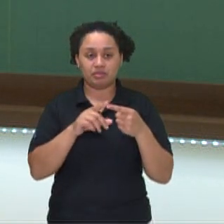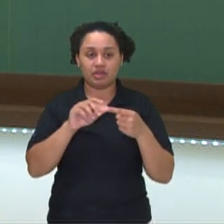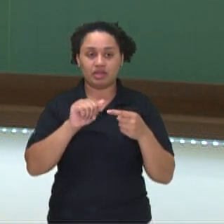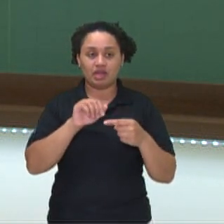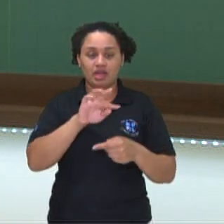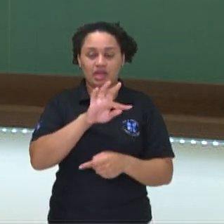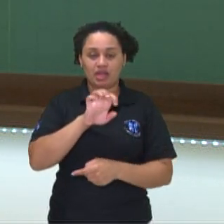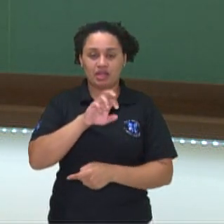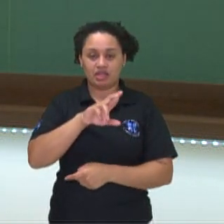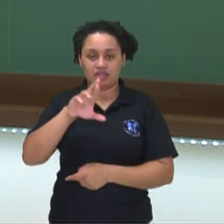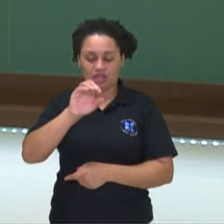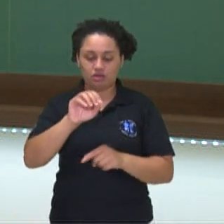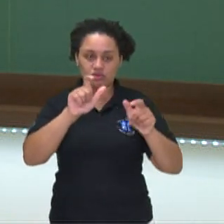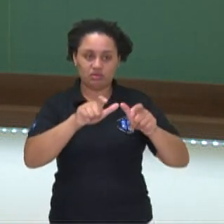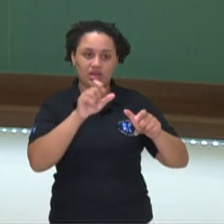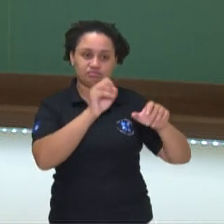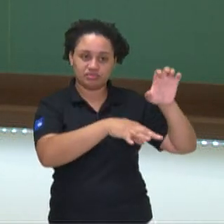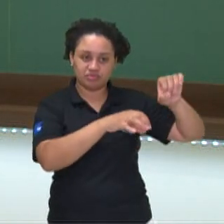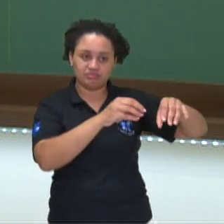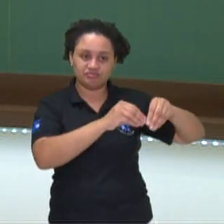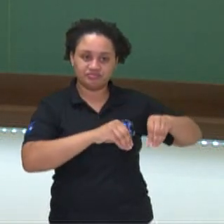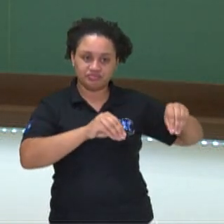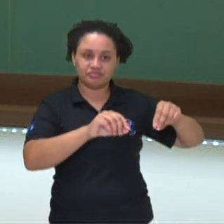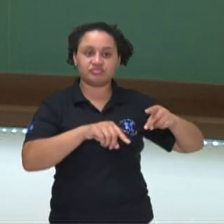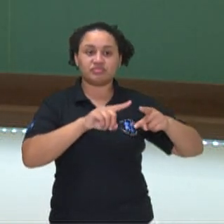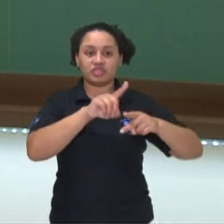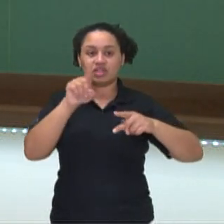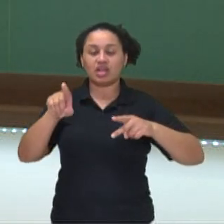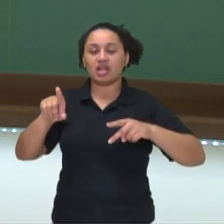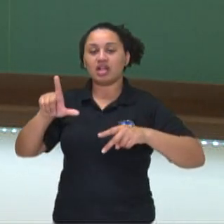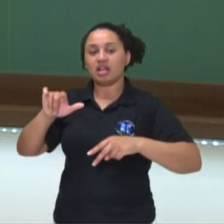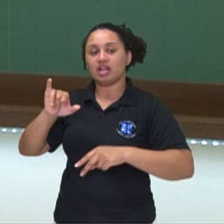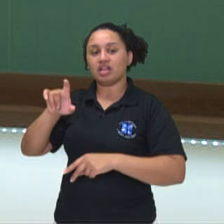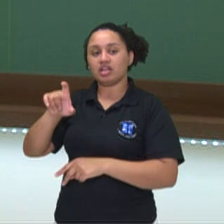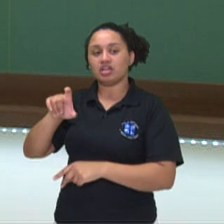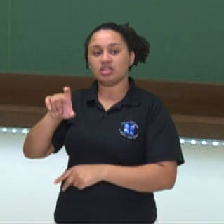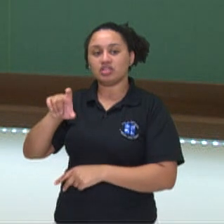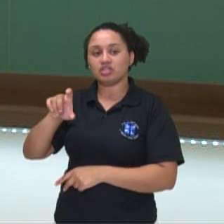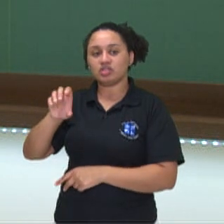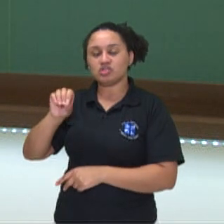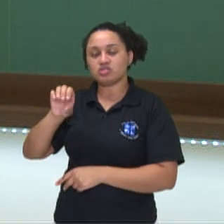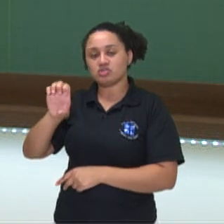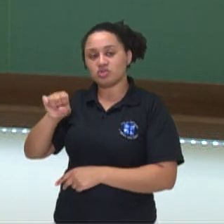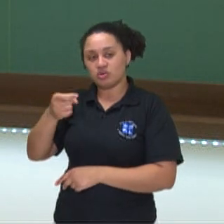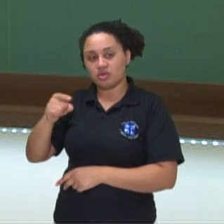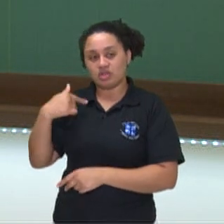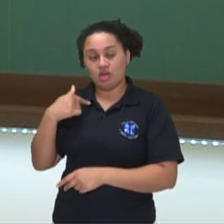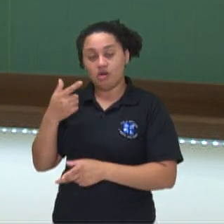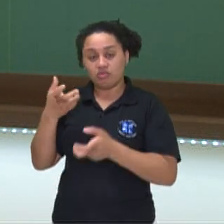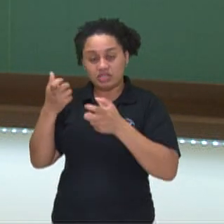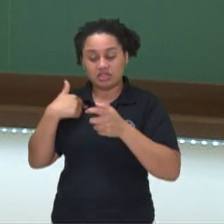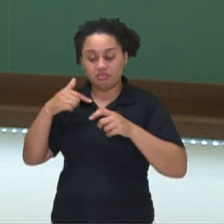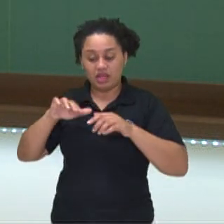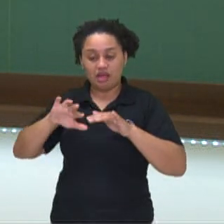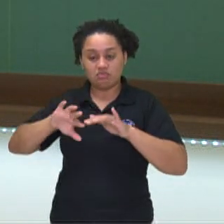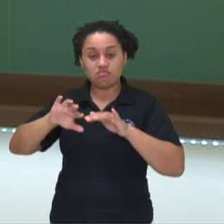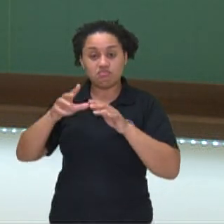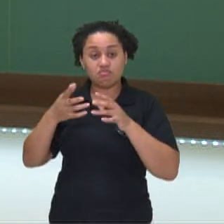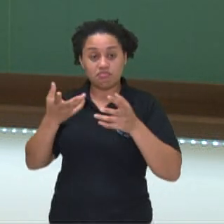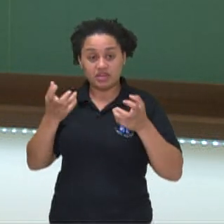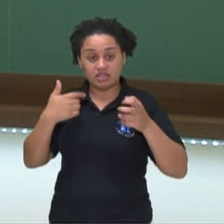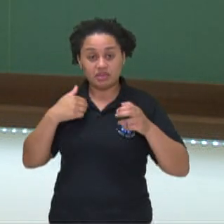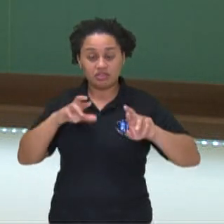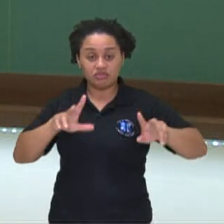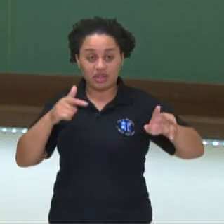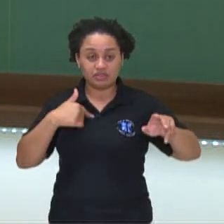aterros, sendo os aterros sanitários, dos lixões. Observe que a própria imagem que mostra para você que é diferente,